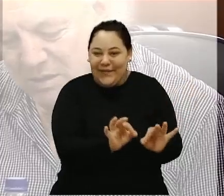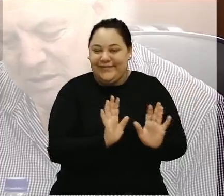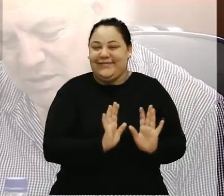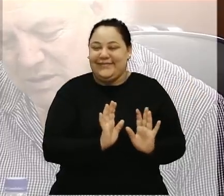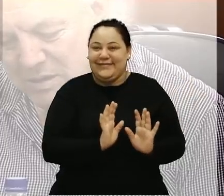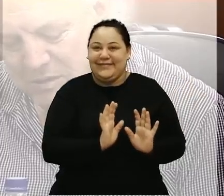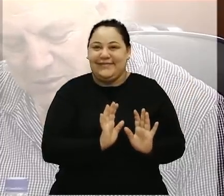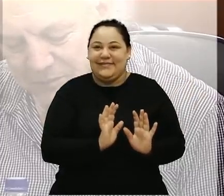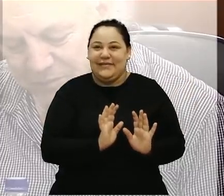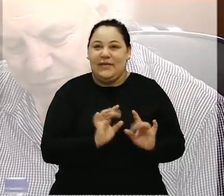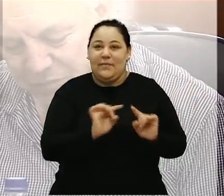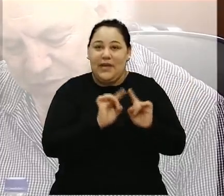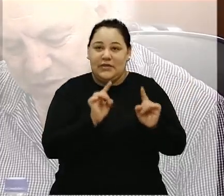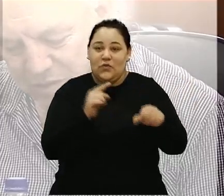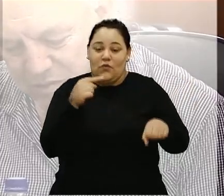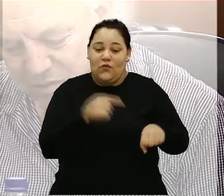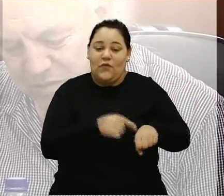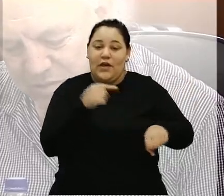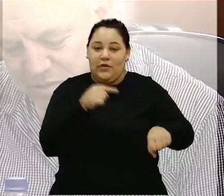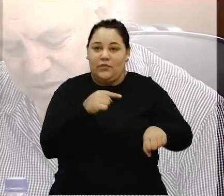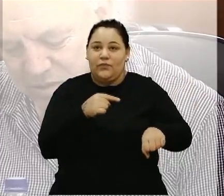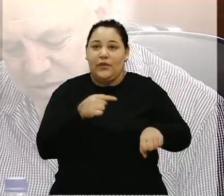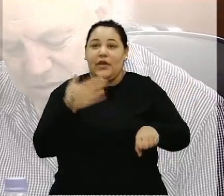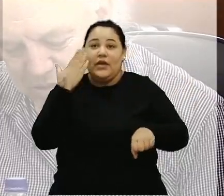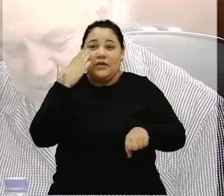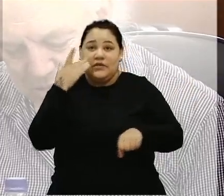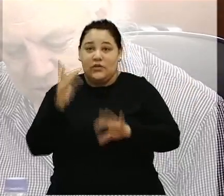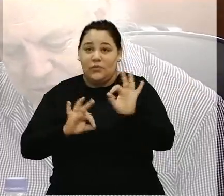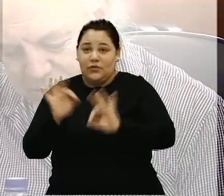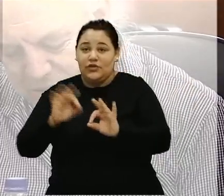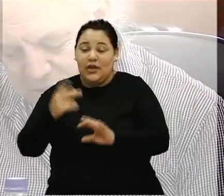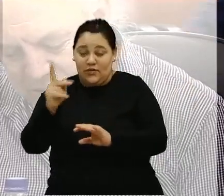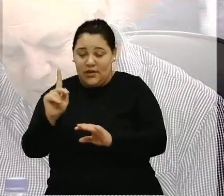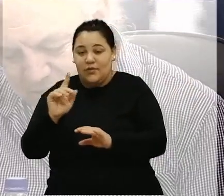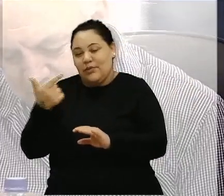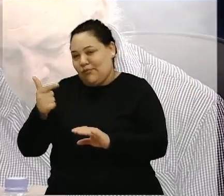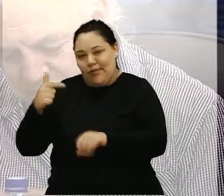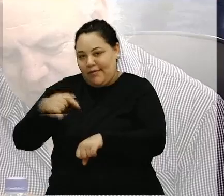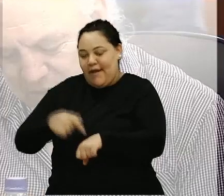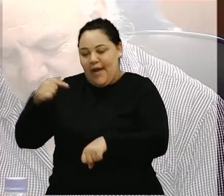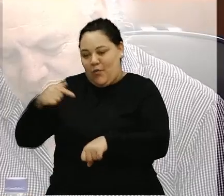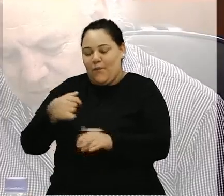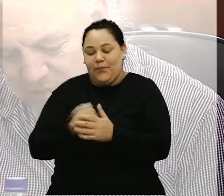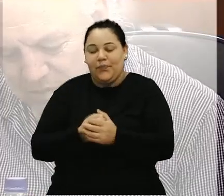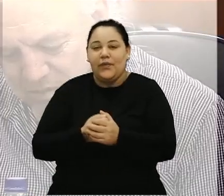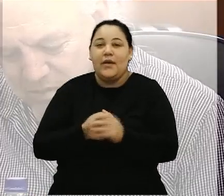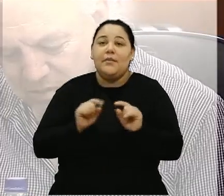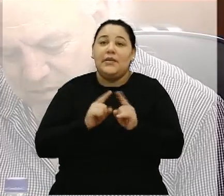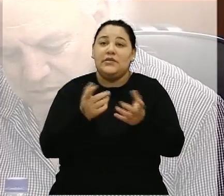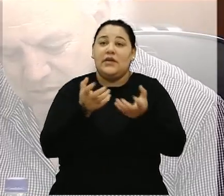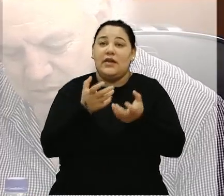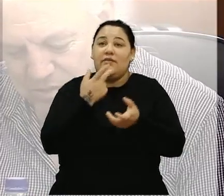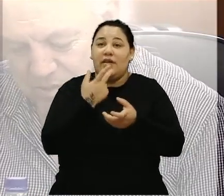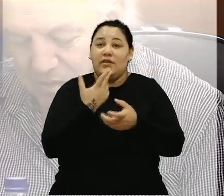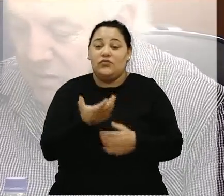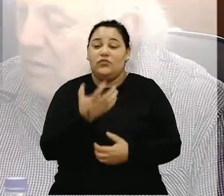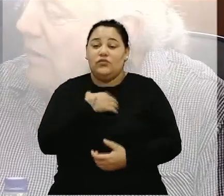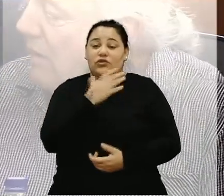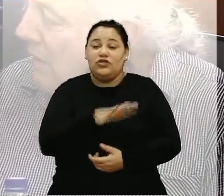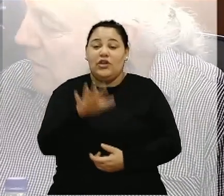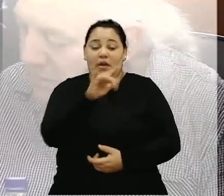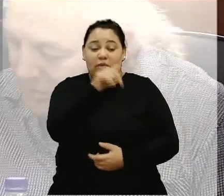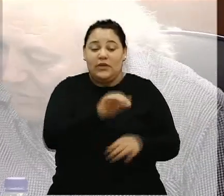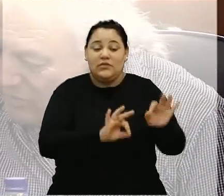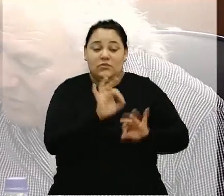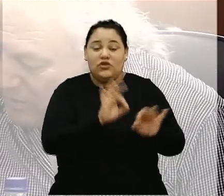as abelhas com ferrão. O projeto da senhora é sem ferrão. Mas eu quero falar, em modo geral, desse projeto, porque